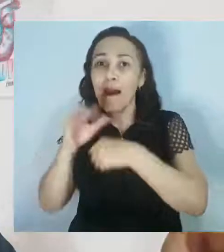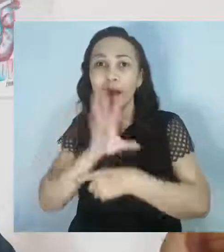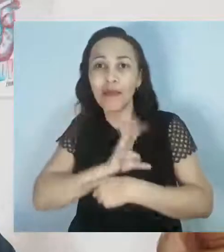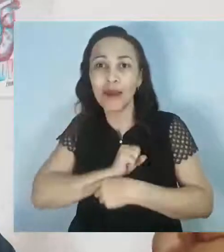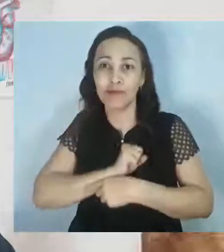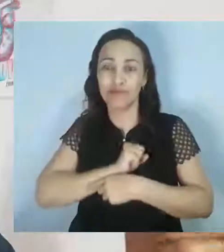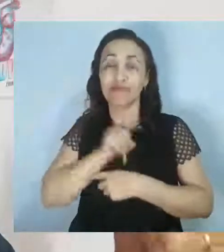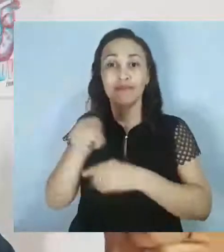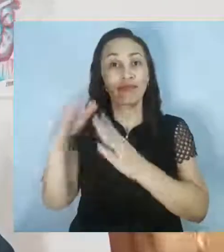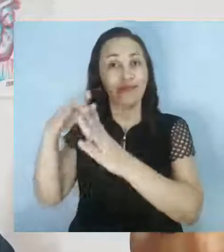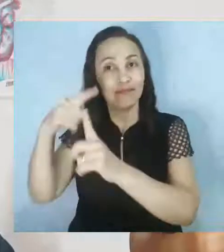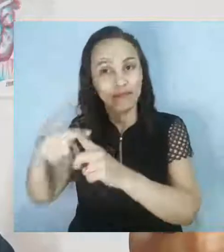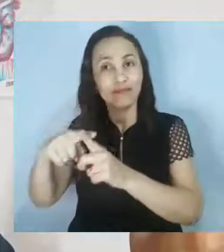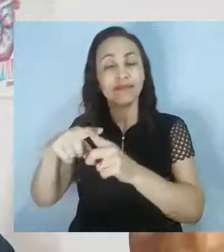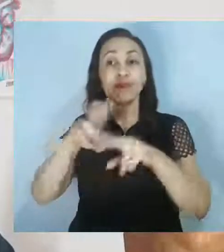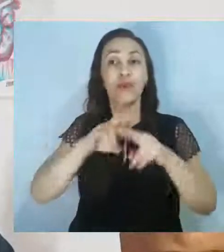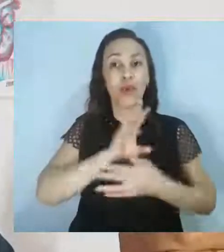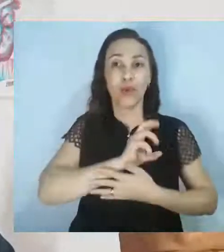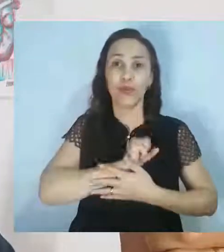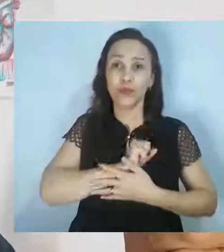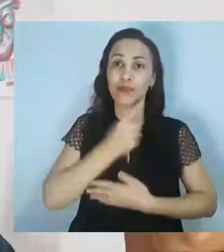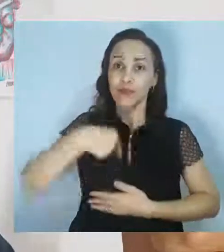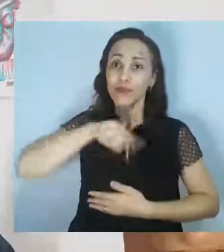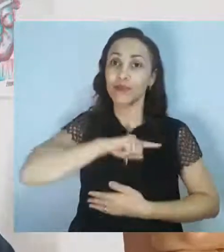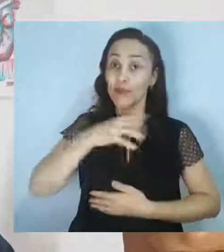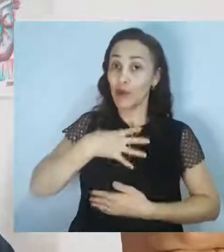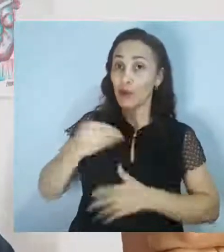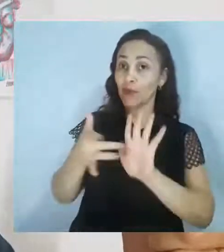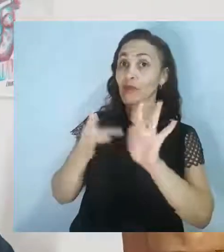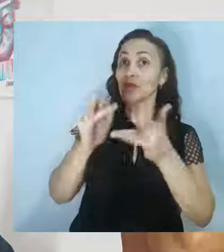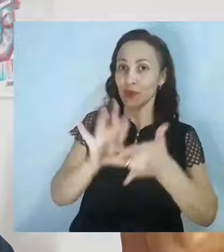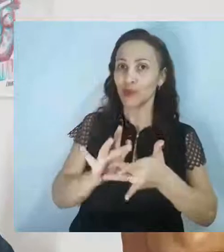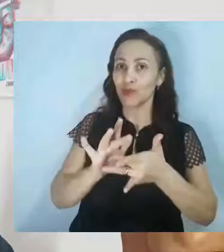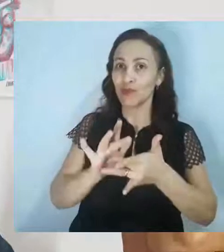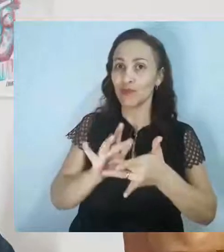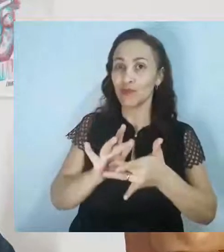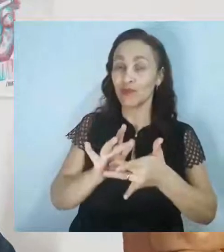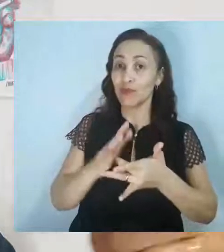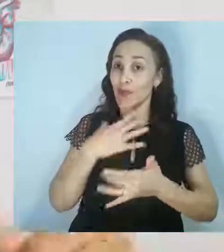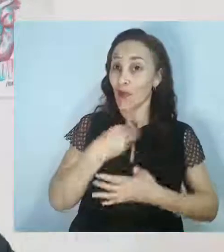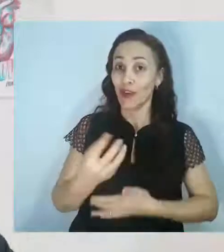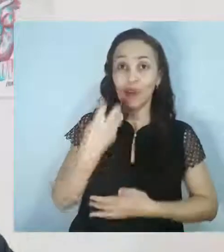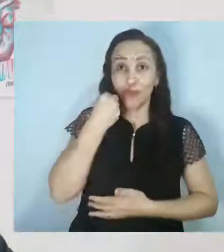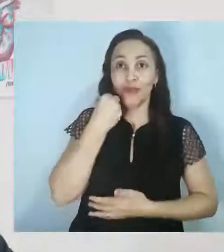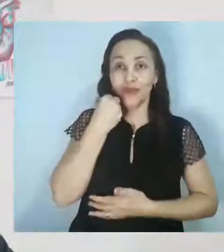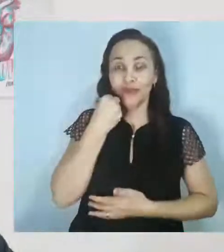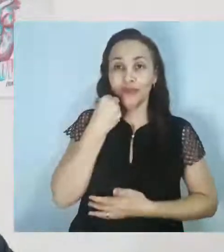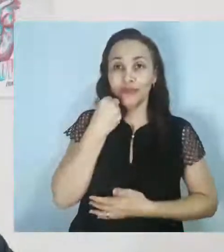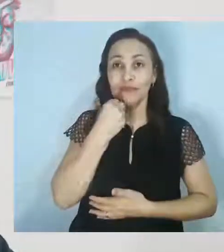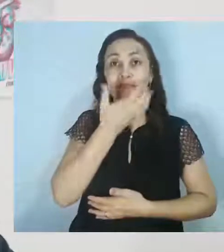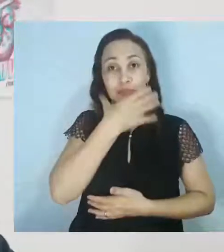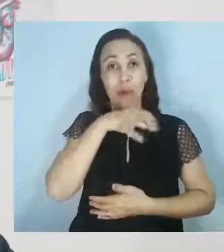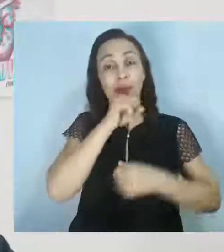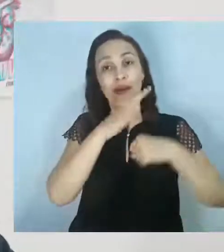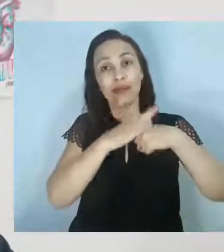pela igreja, amado por nós, amado pelo seu filho Jesus, o seu filho adotivo, e esse pai de